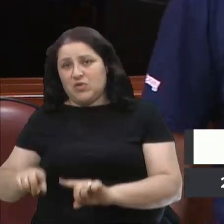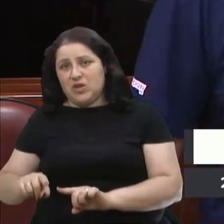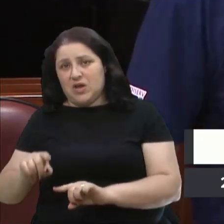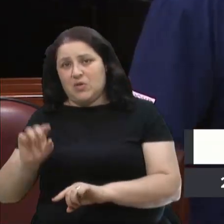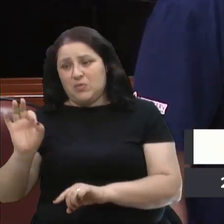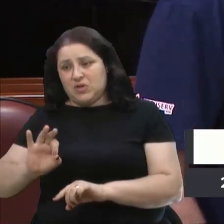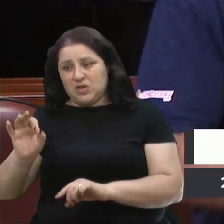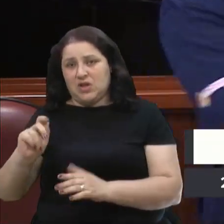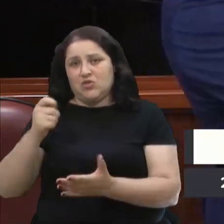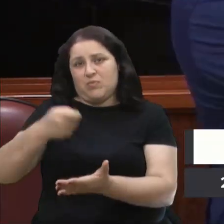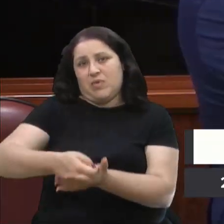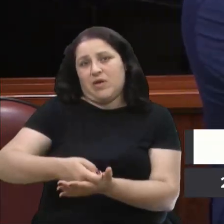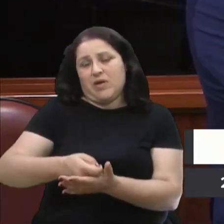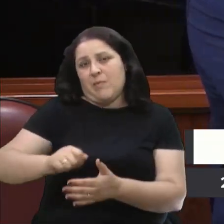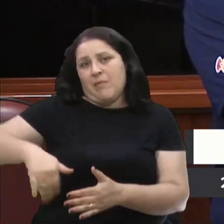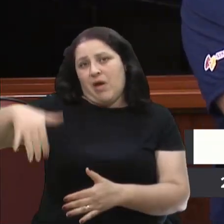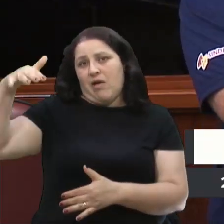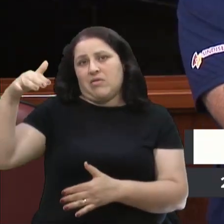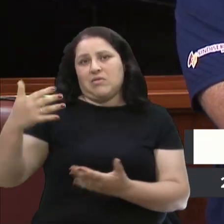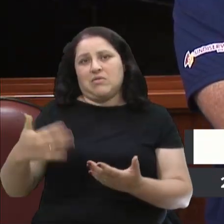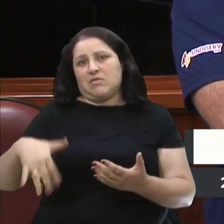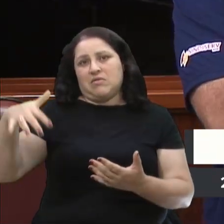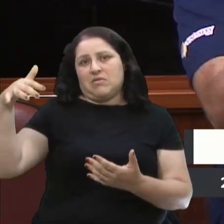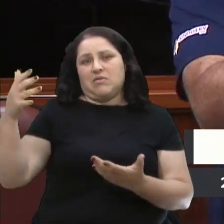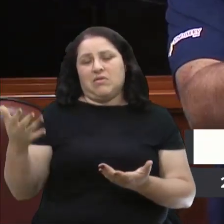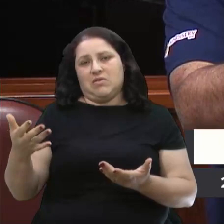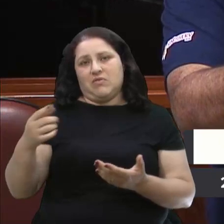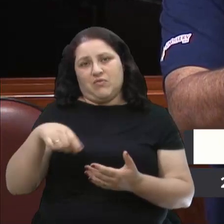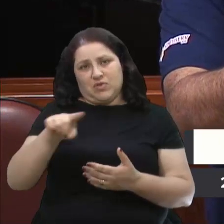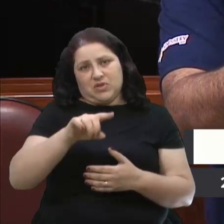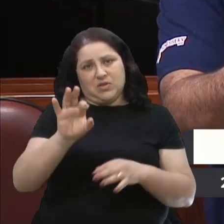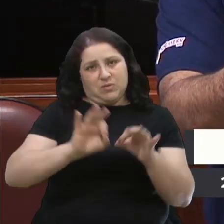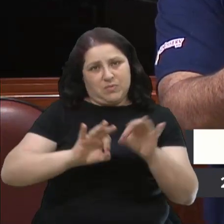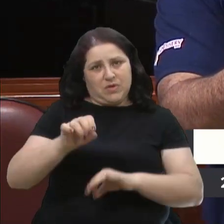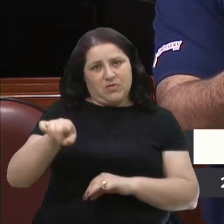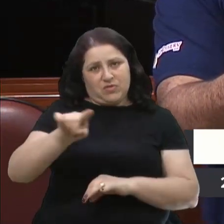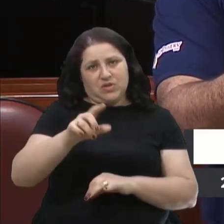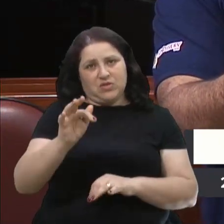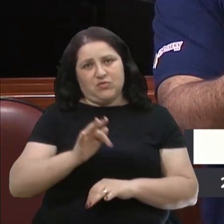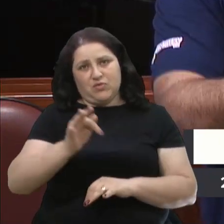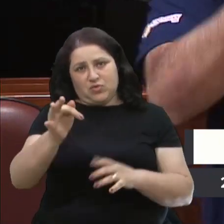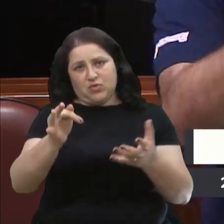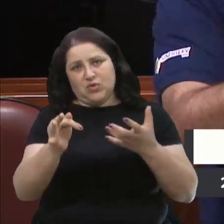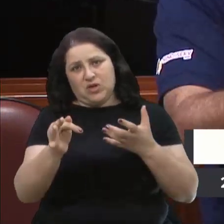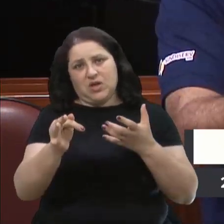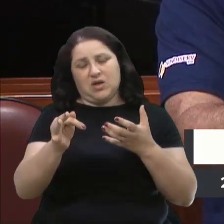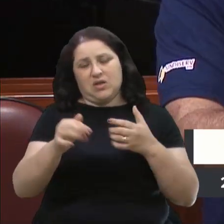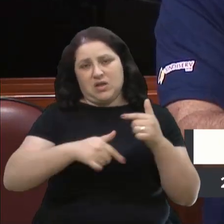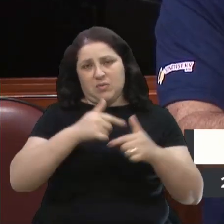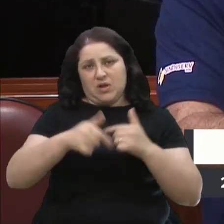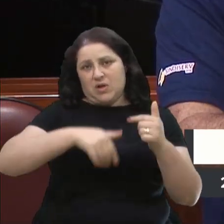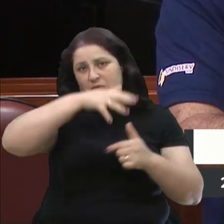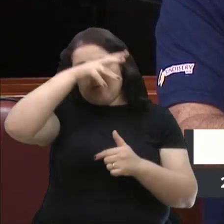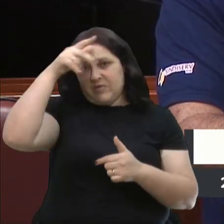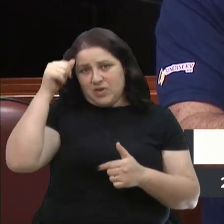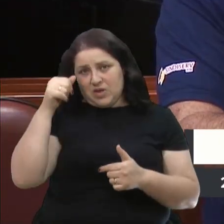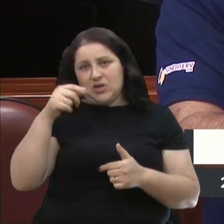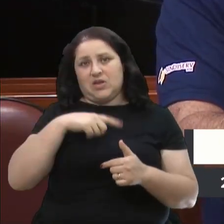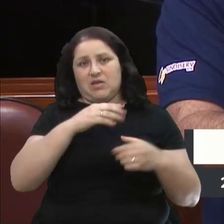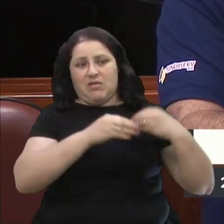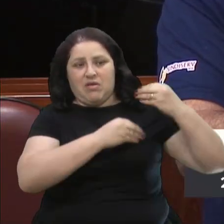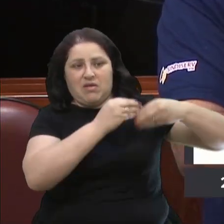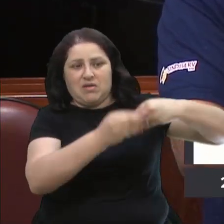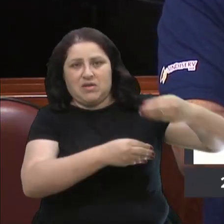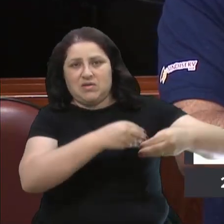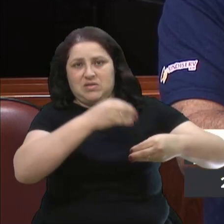próximo prefeito. Então, preparem-se. Quem pretende ser prefeito ou prefeita vai herdar do prefeito Adiló